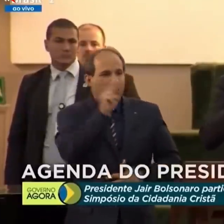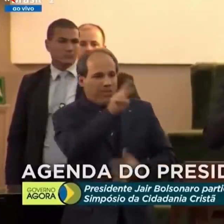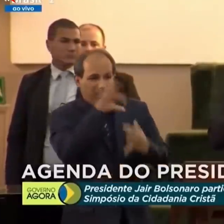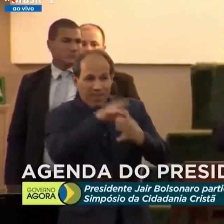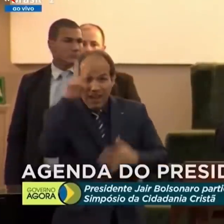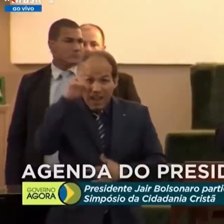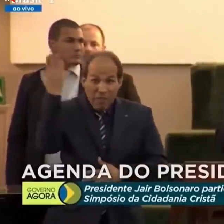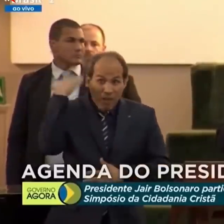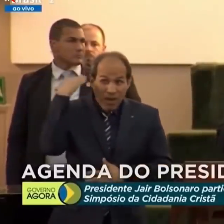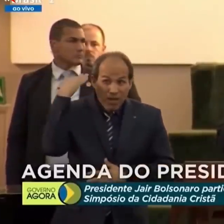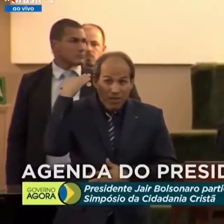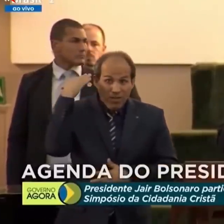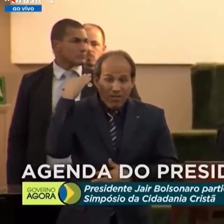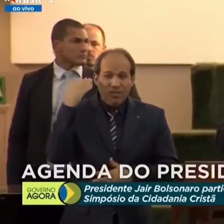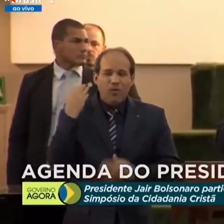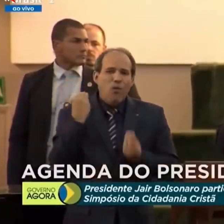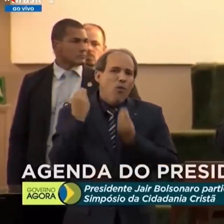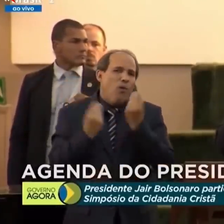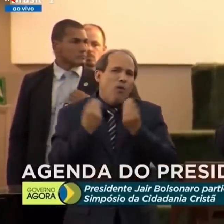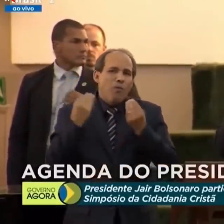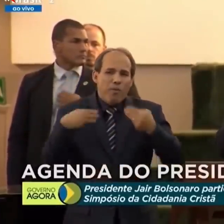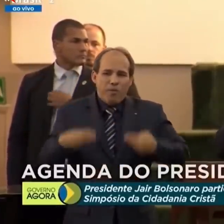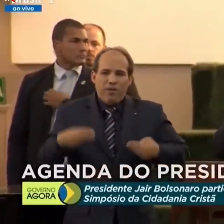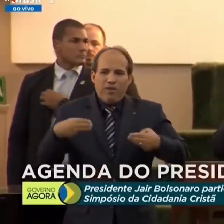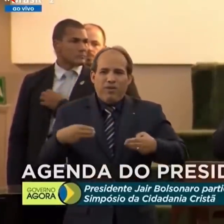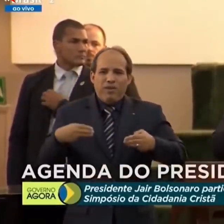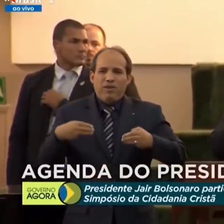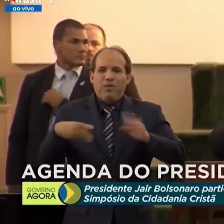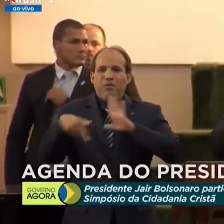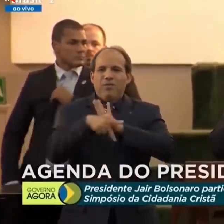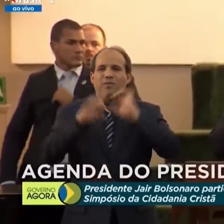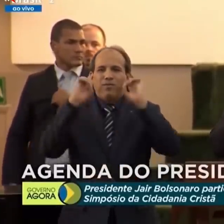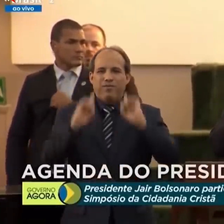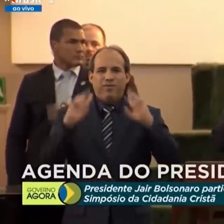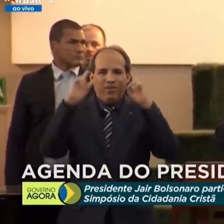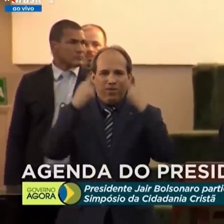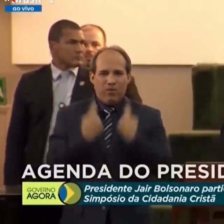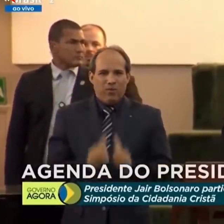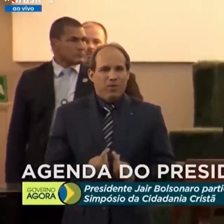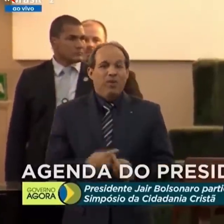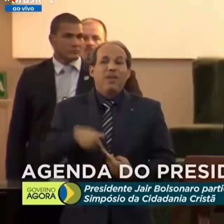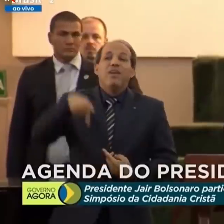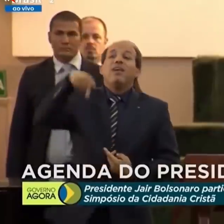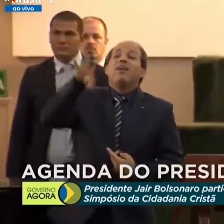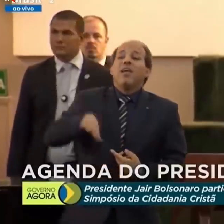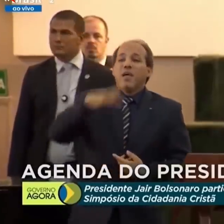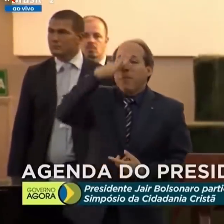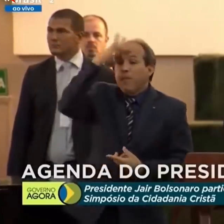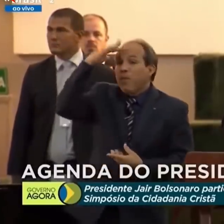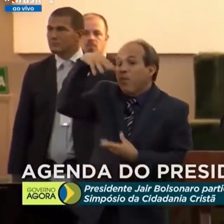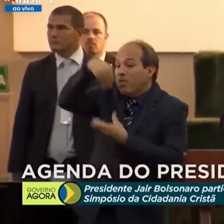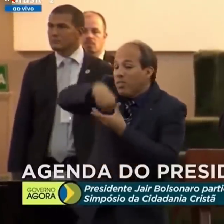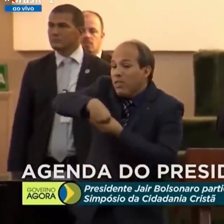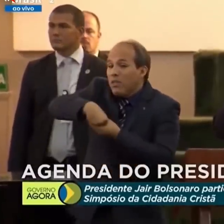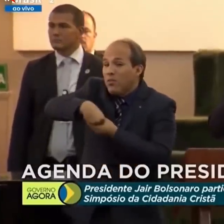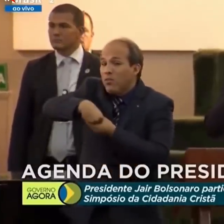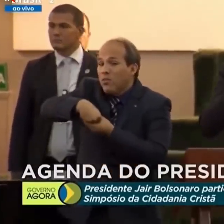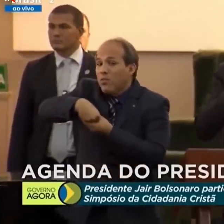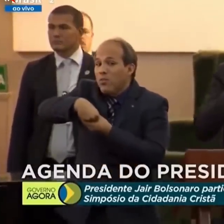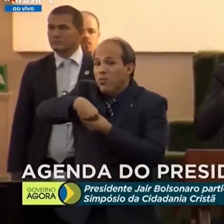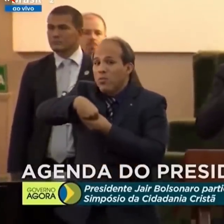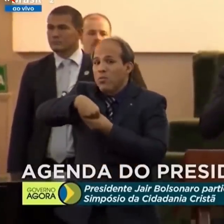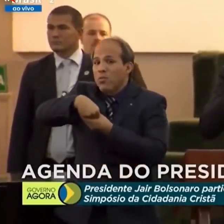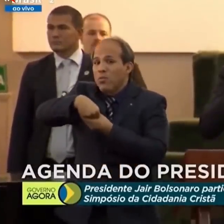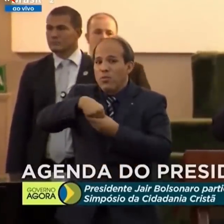governos anteriores. Disse que o ministério mantinha site que incentivava a pedofilia e que o Plano Nacional de